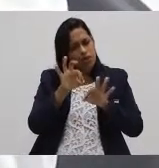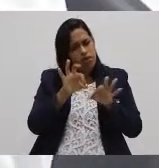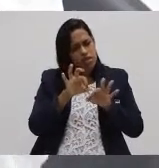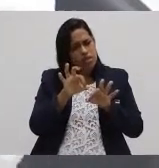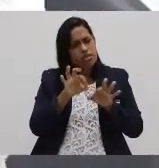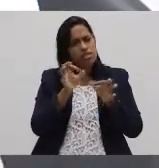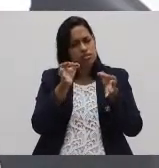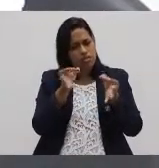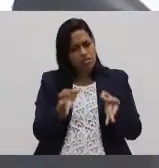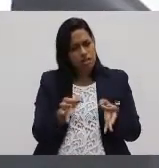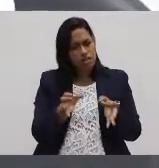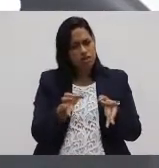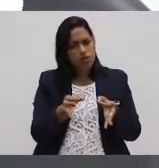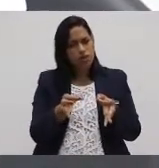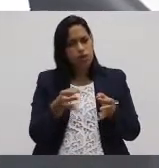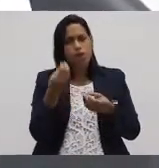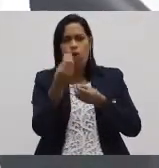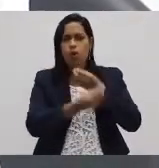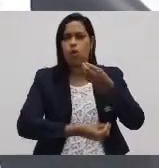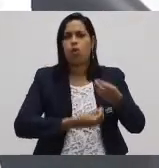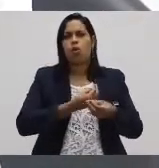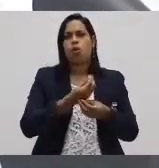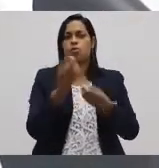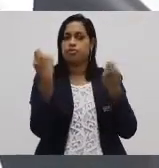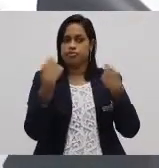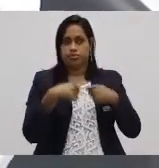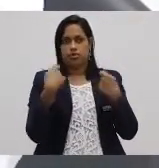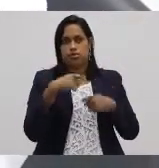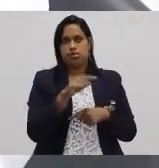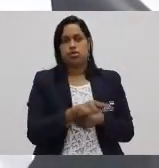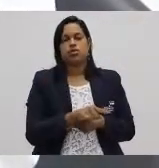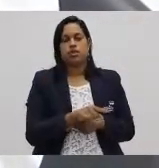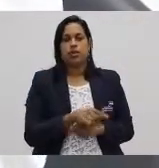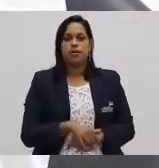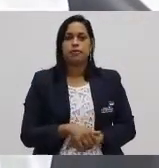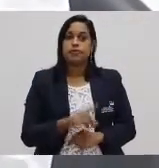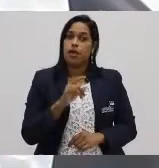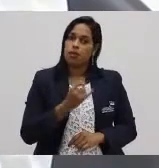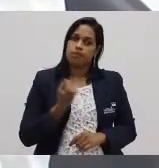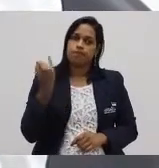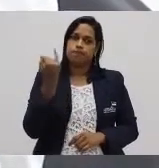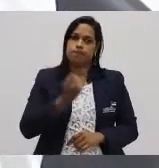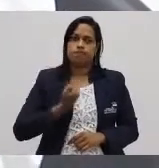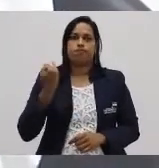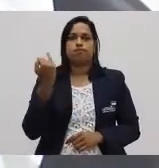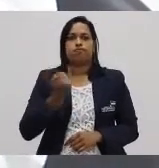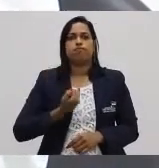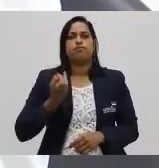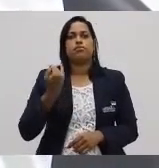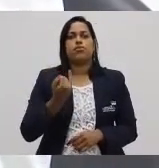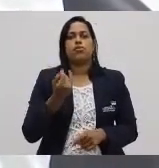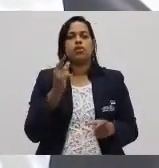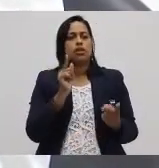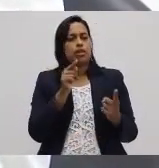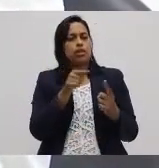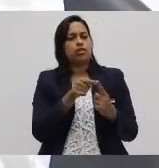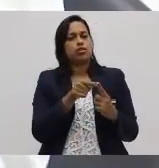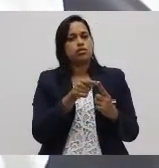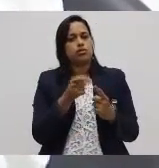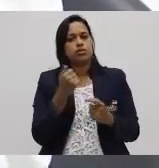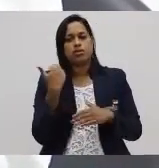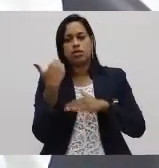deve ocorrer ou não está ocorrendo como deveria ocorrer. Então, por isso é importante se implantar indicadores de